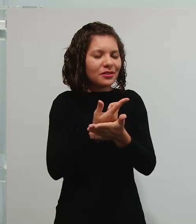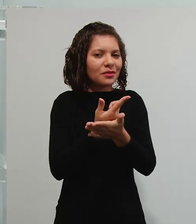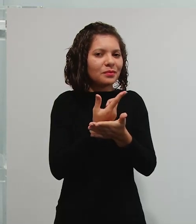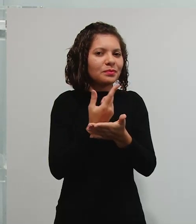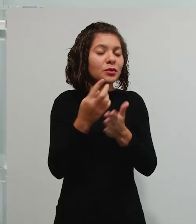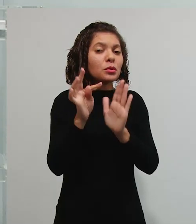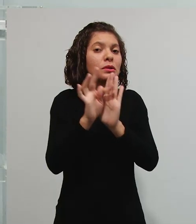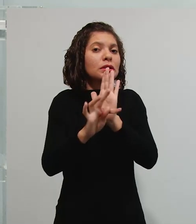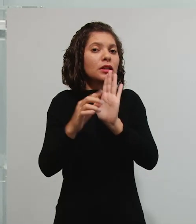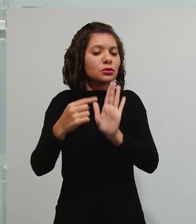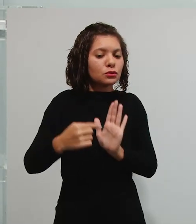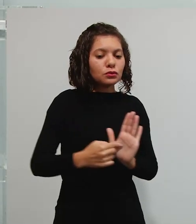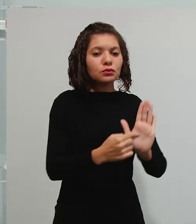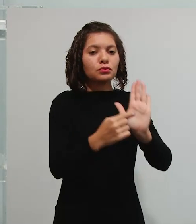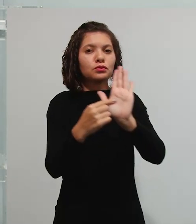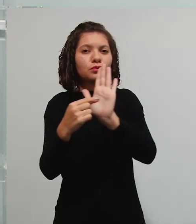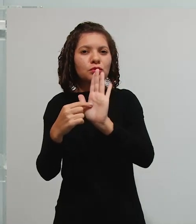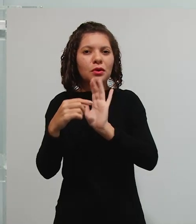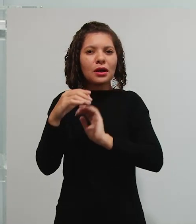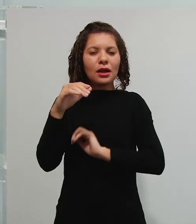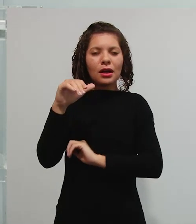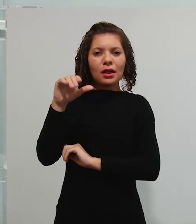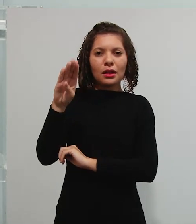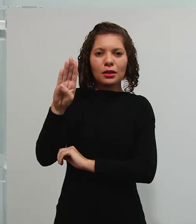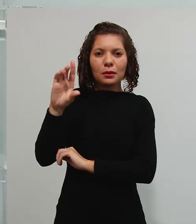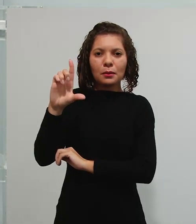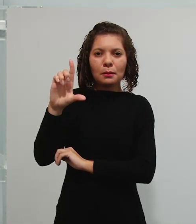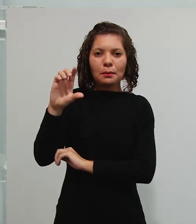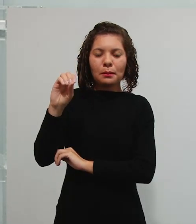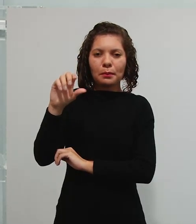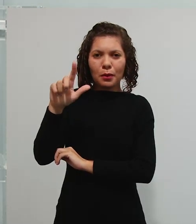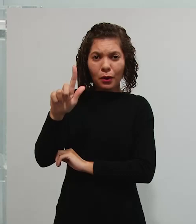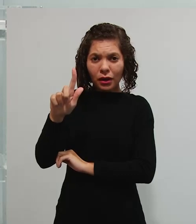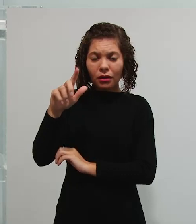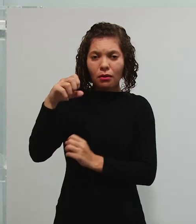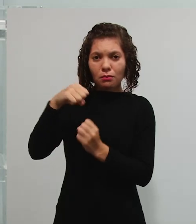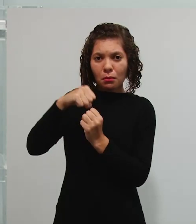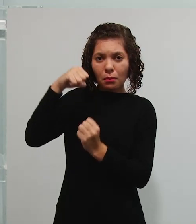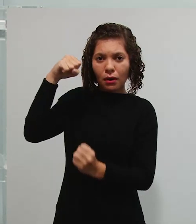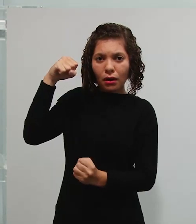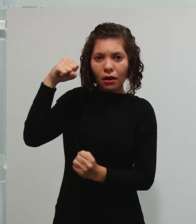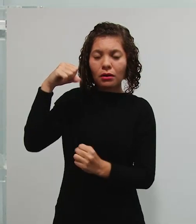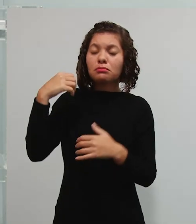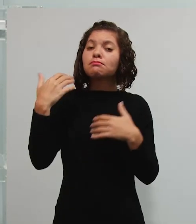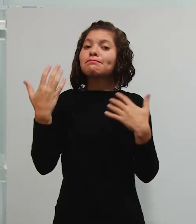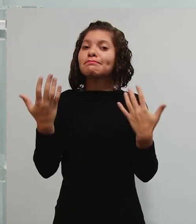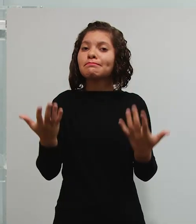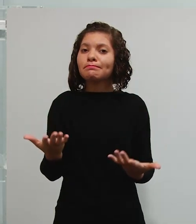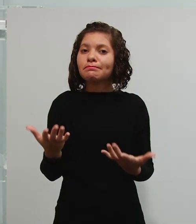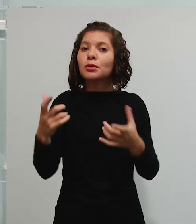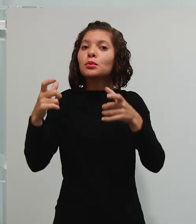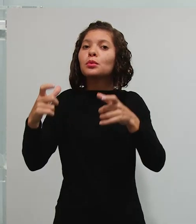ser vinculado no suporte blog, num banner, no outdoor, ou seja, onde,